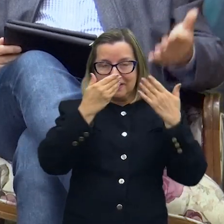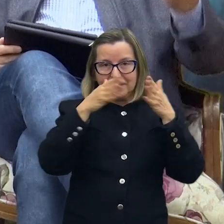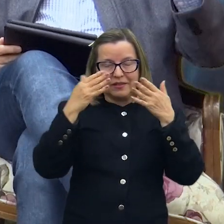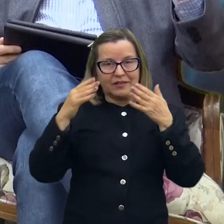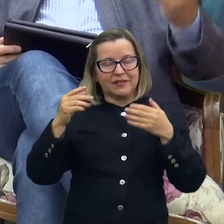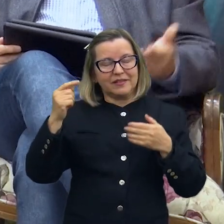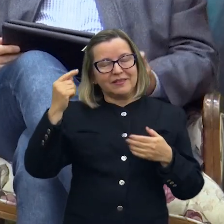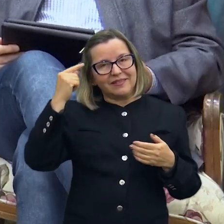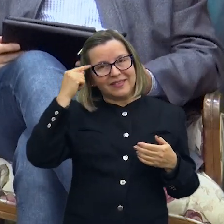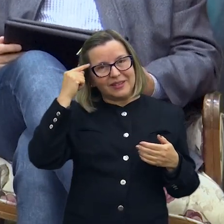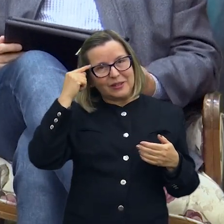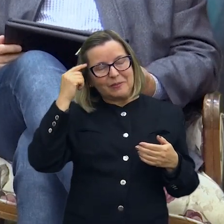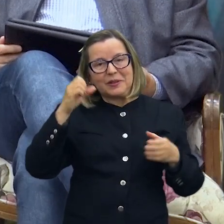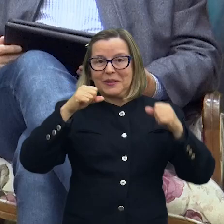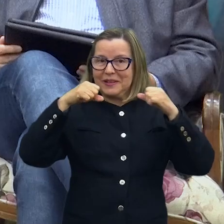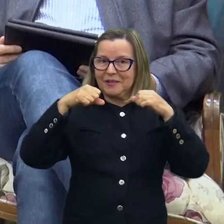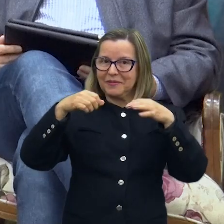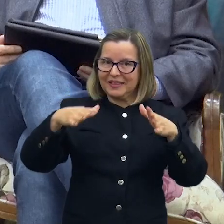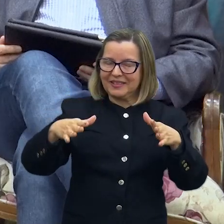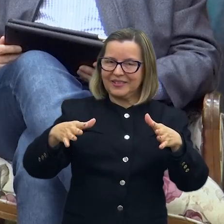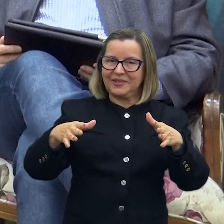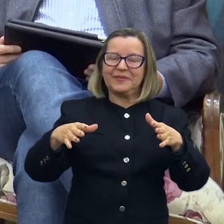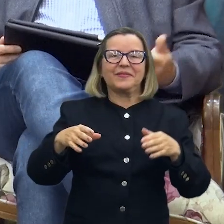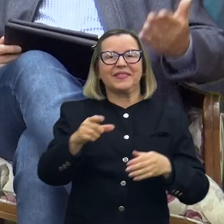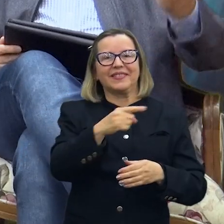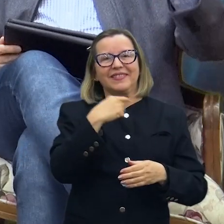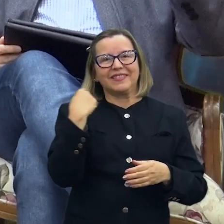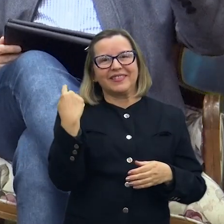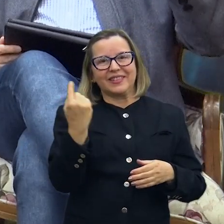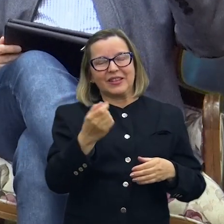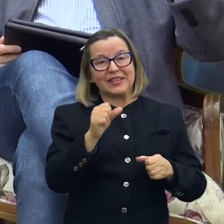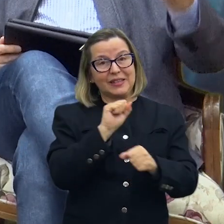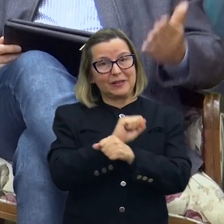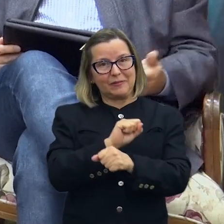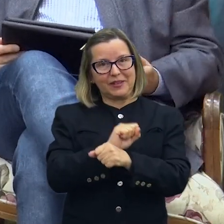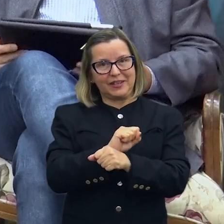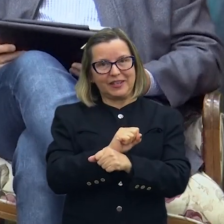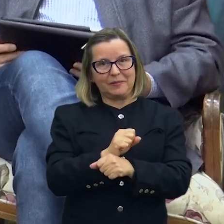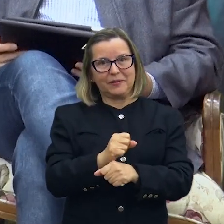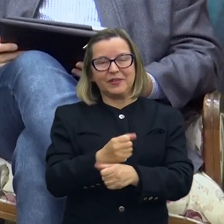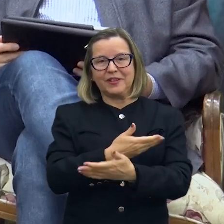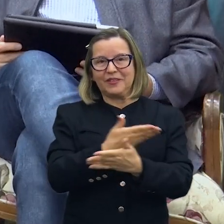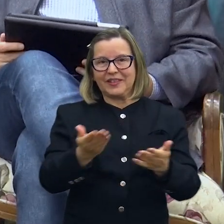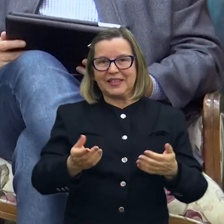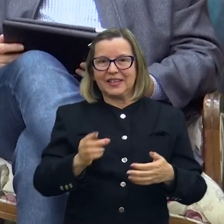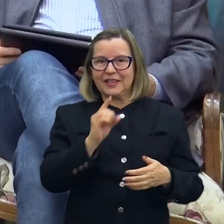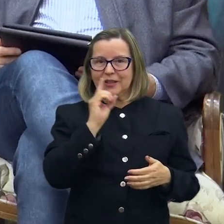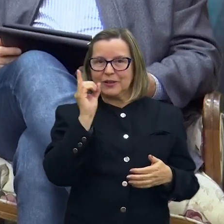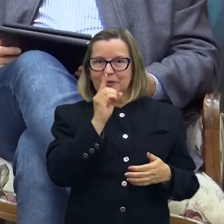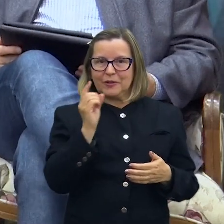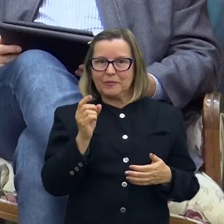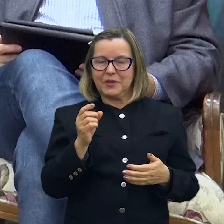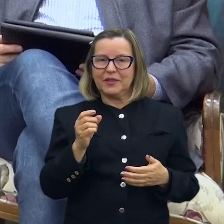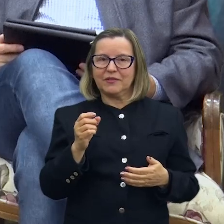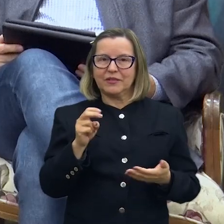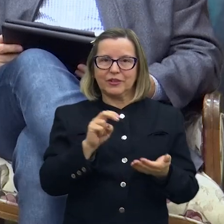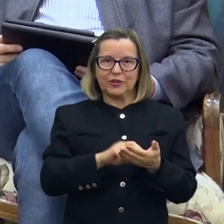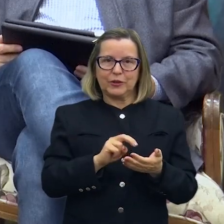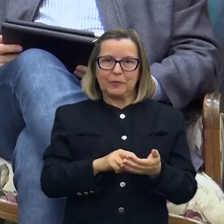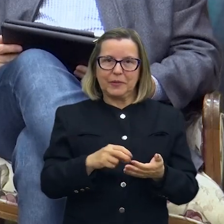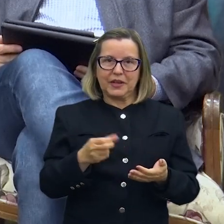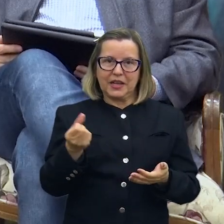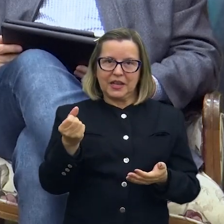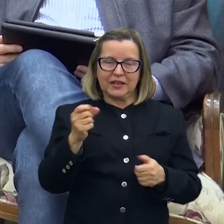seu entendimento e abençoe. E nós esperamos vocês domingo, às 9 horas